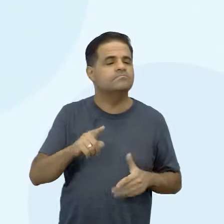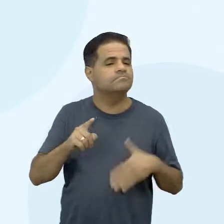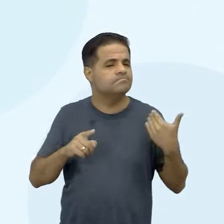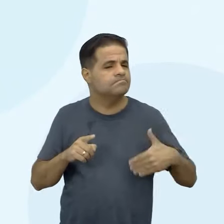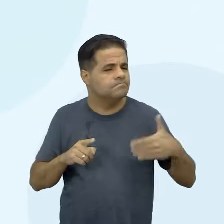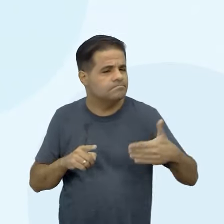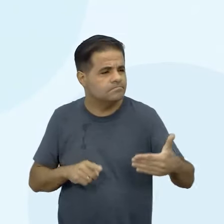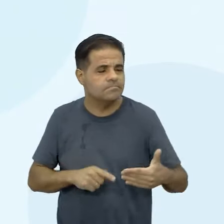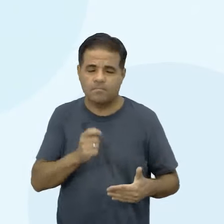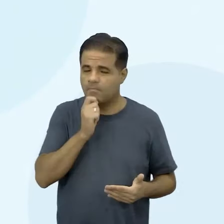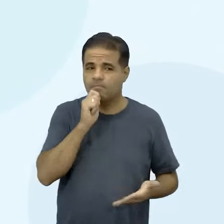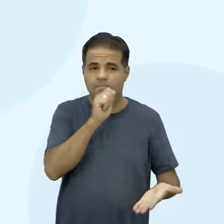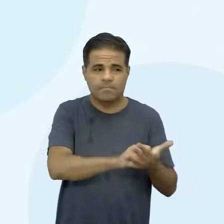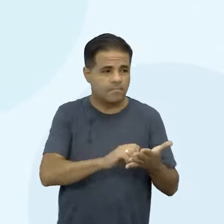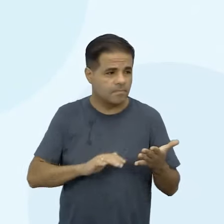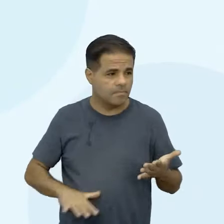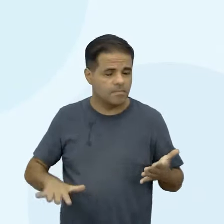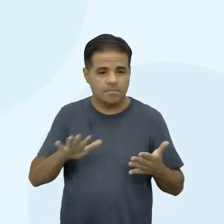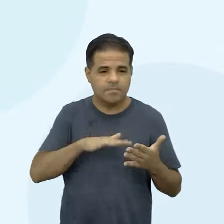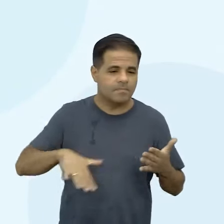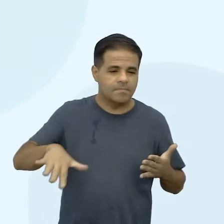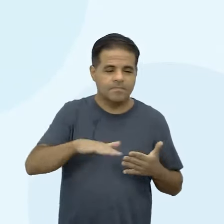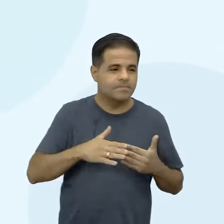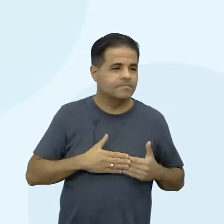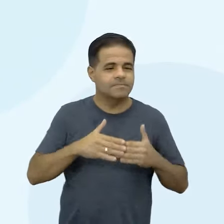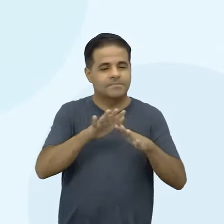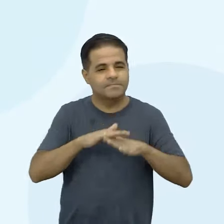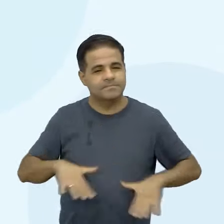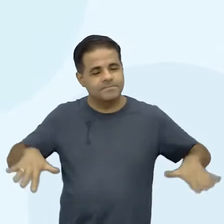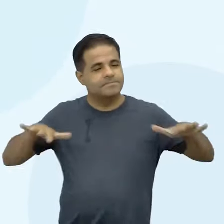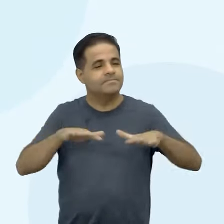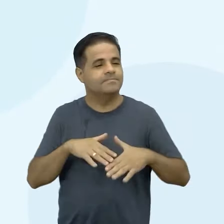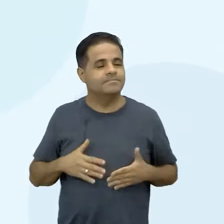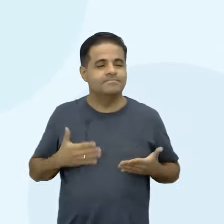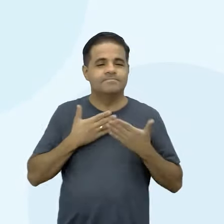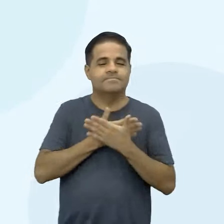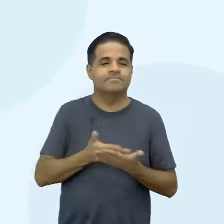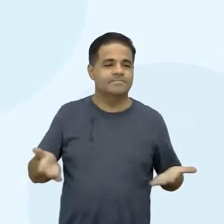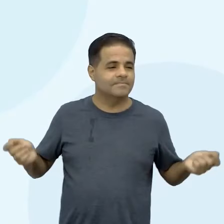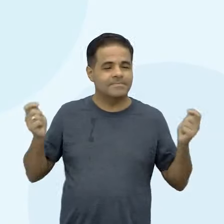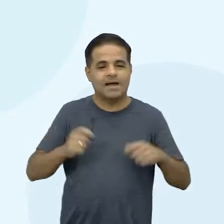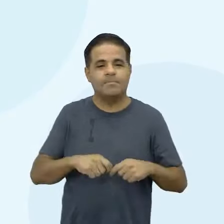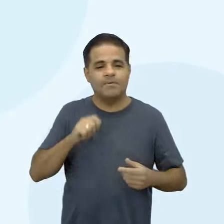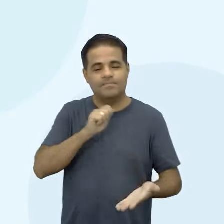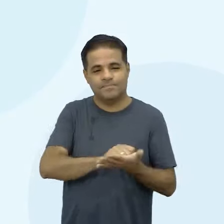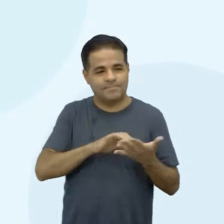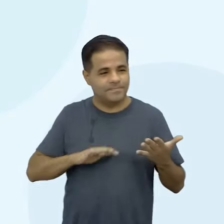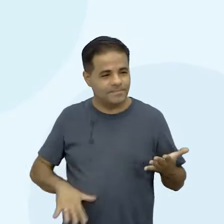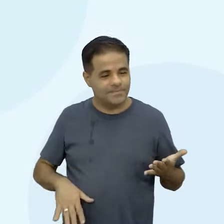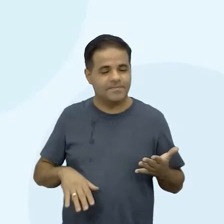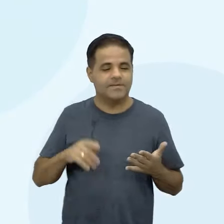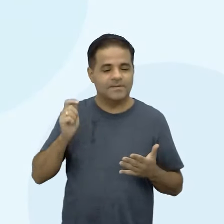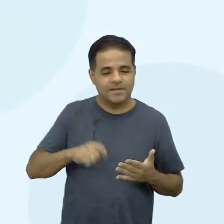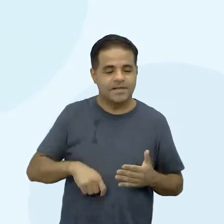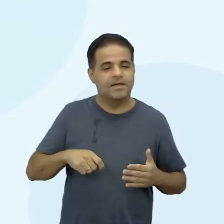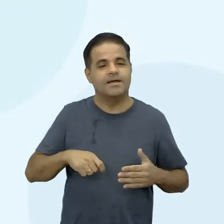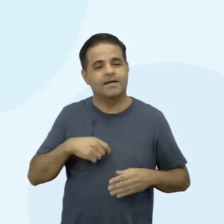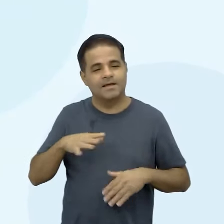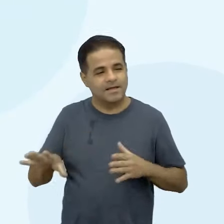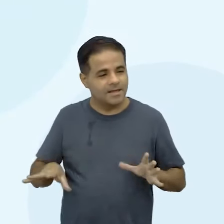5 atividades cada um deles, certo? A gente vai ver mais para frente que essas atividades, elas estão